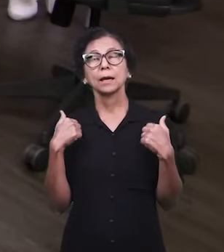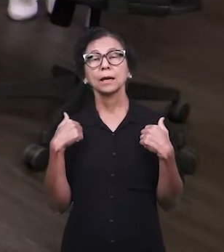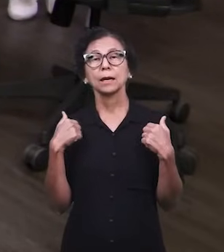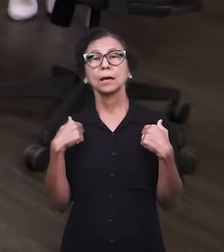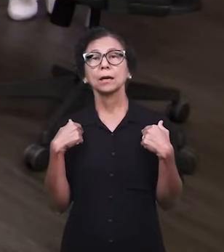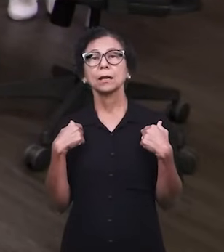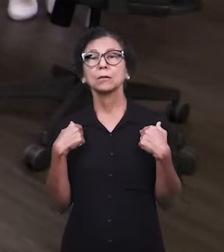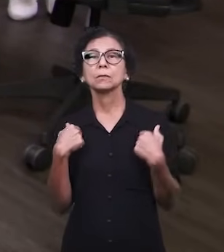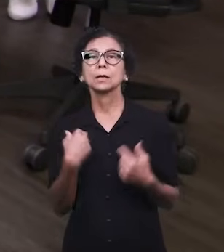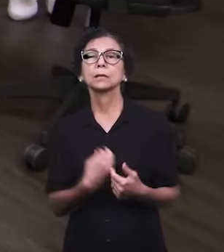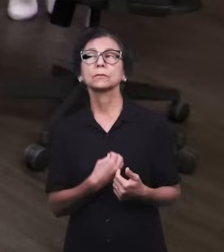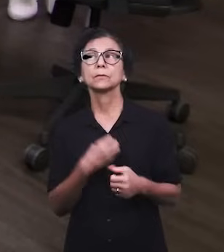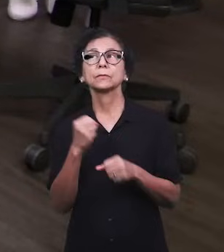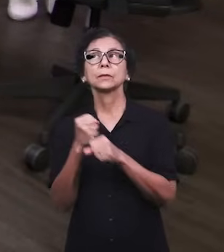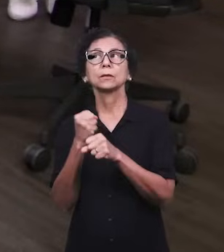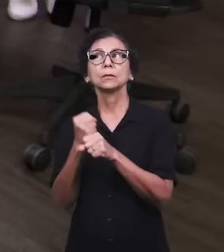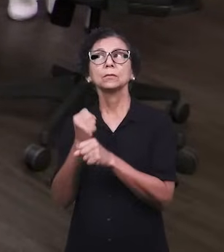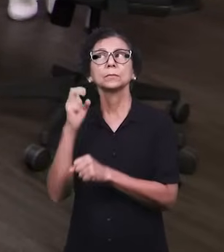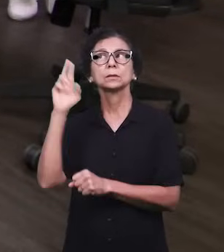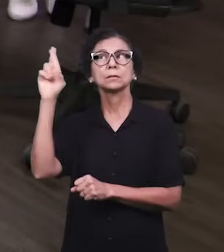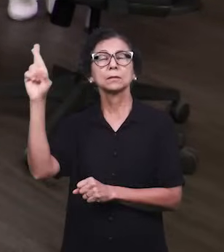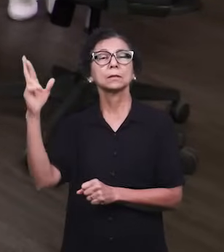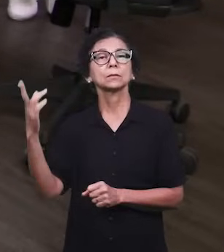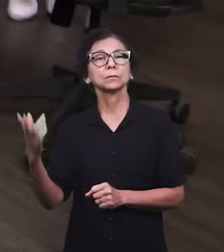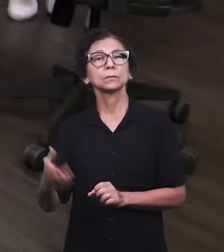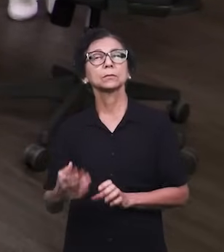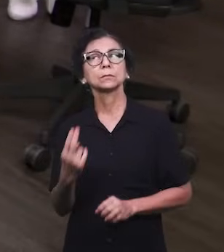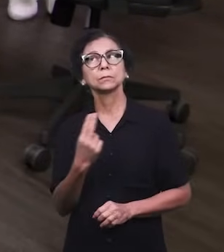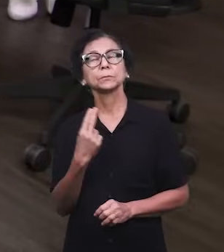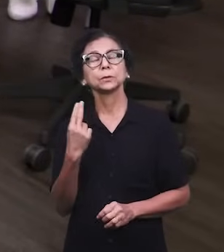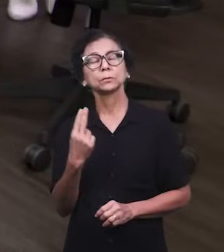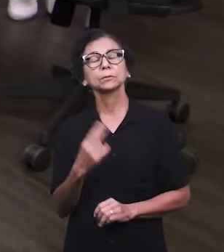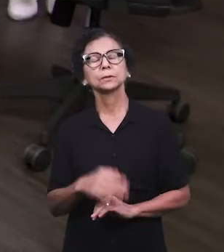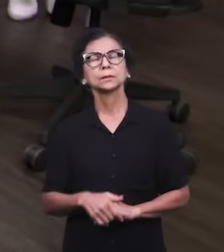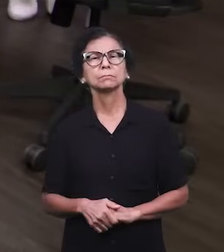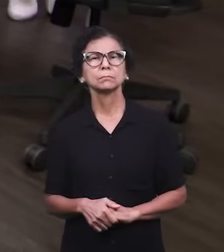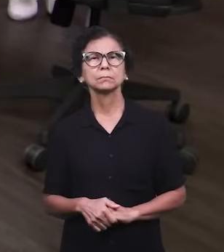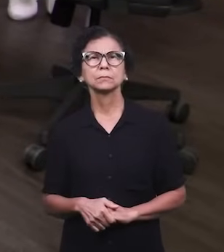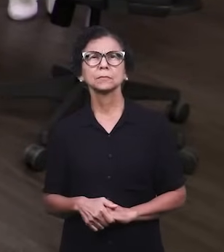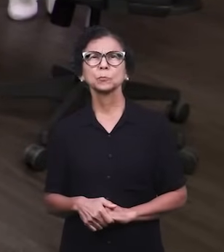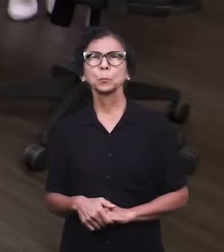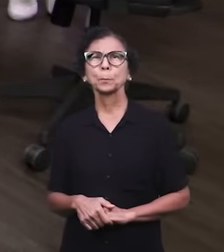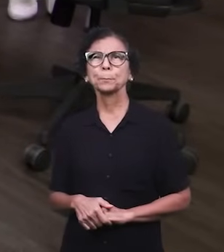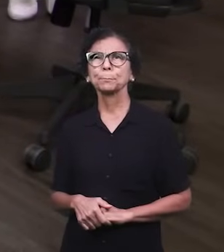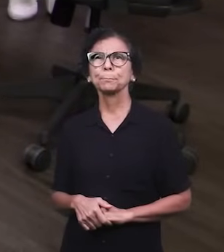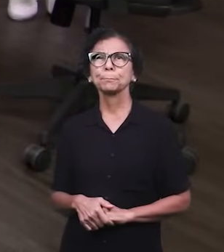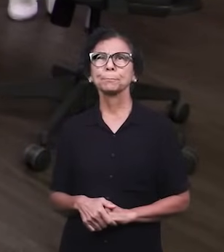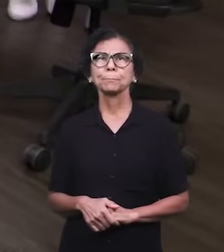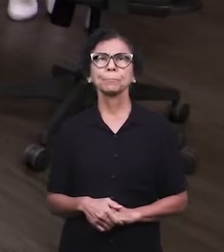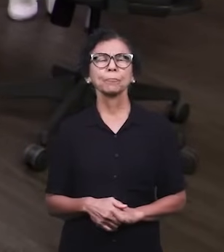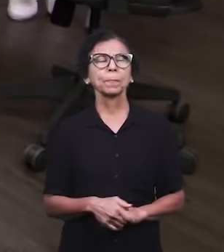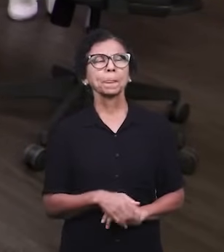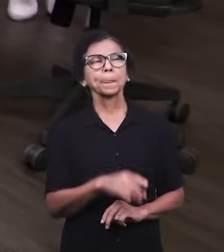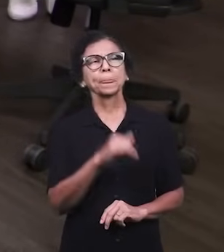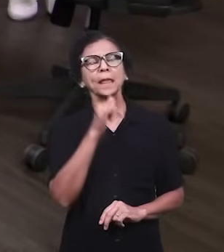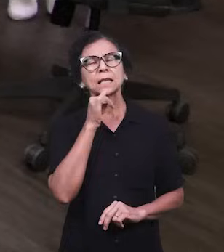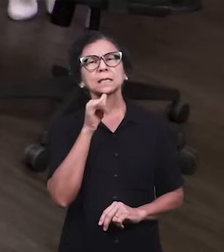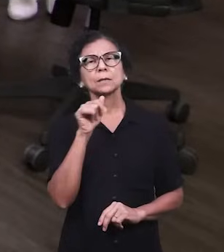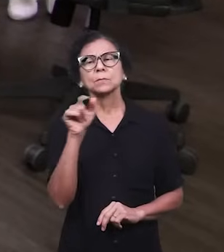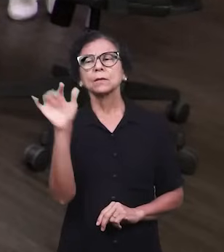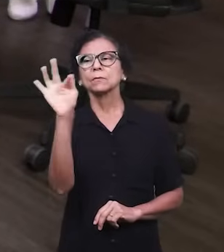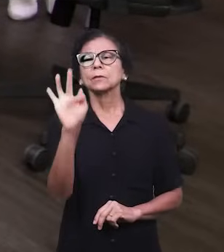obra, eu quero que o teu projeto se realize em mim, né? E a gente tem que perguntar isso o tempo inteiro. Por que você está fazendo o curso que você está fazendo na